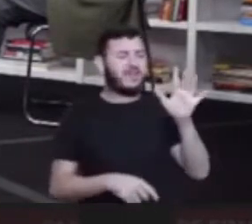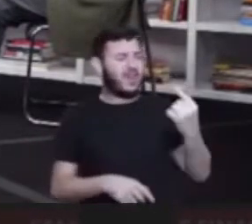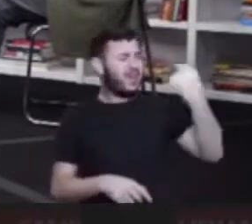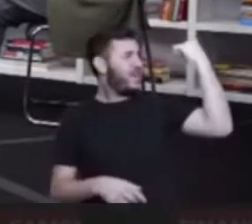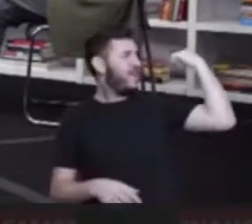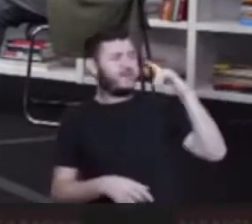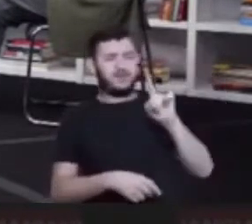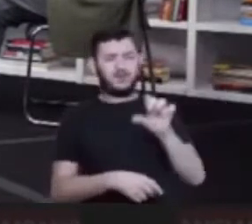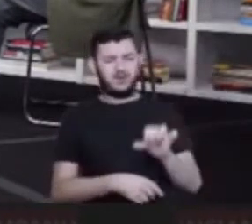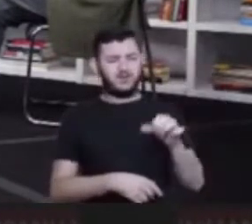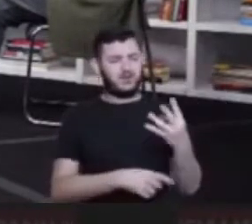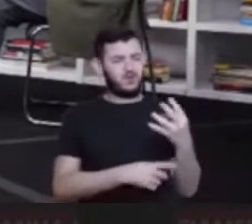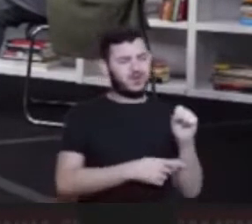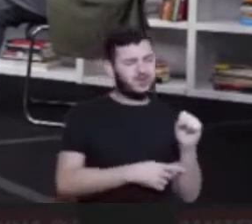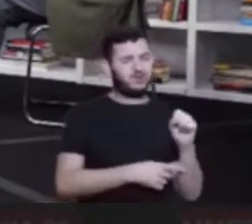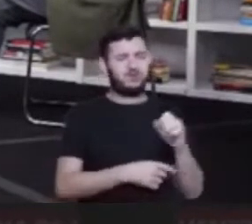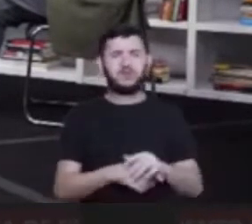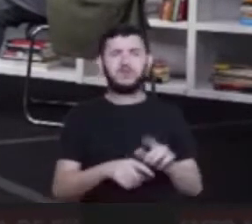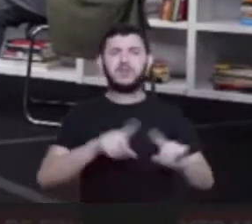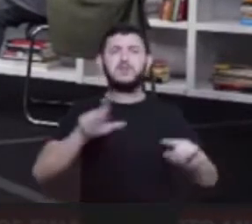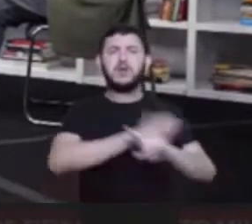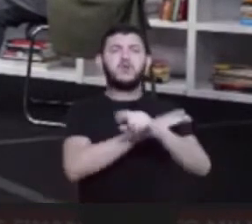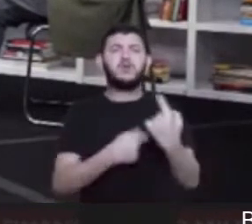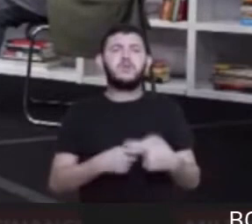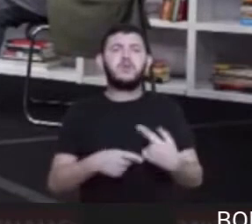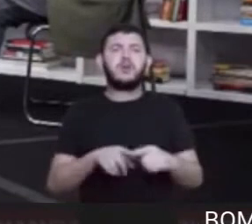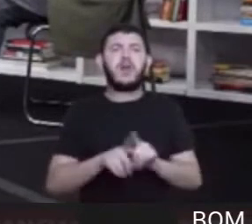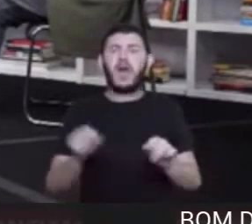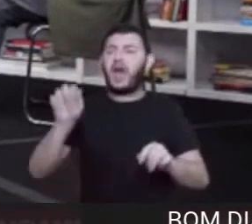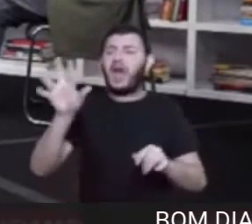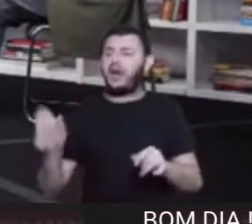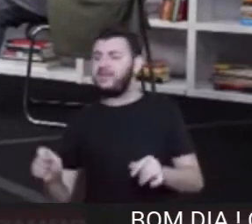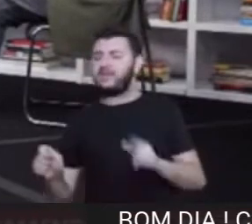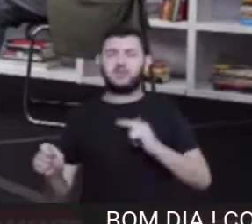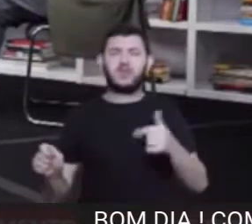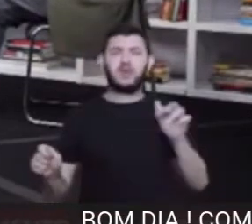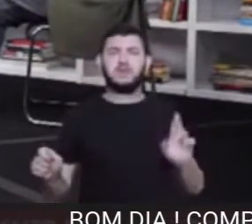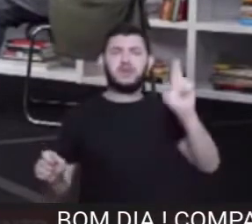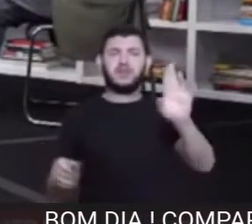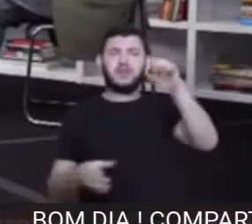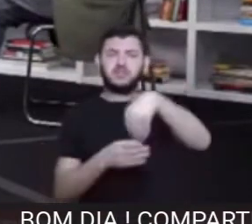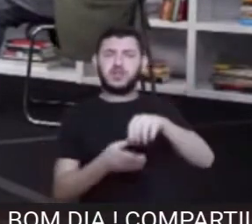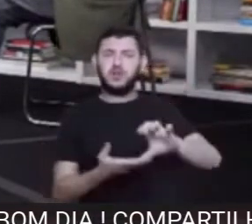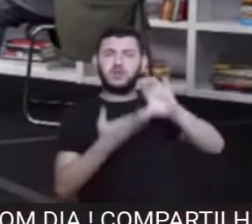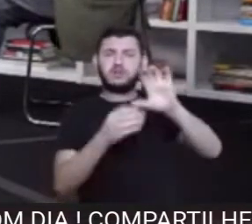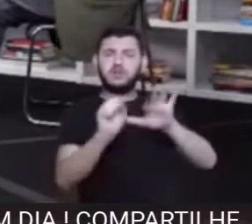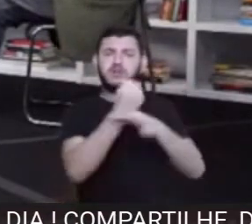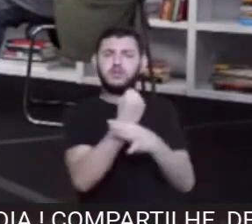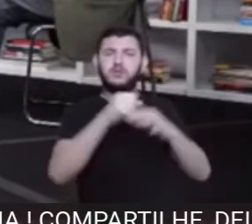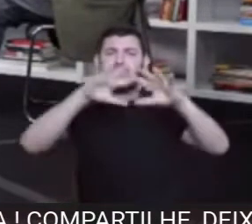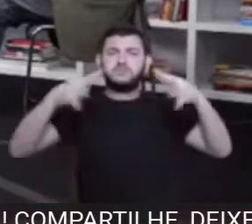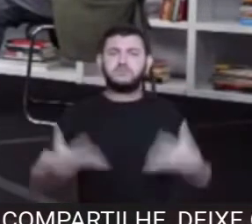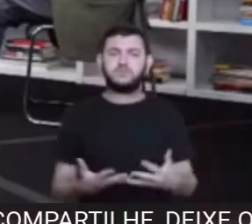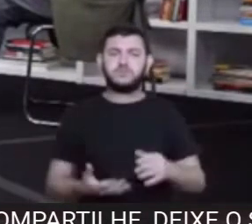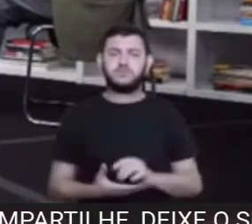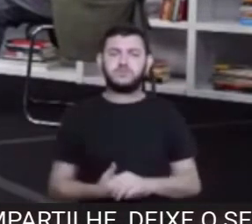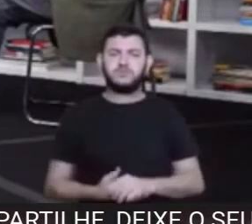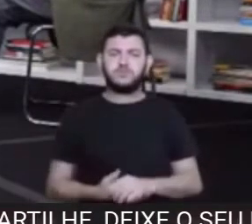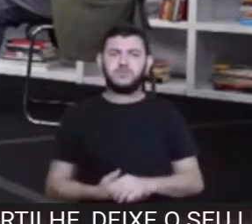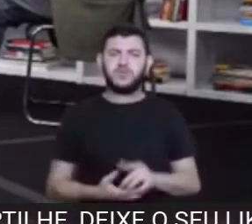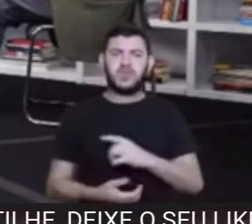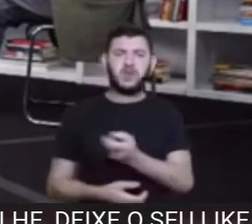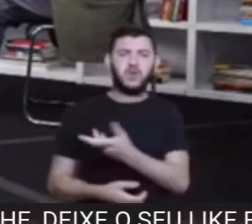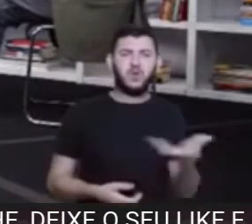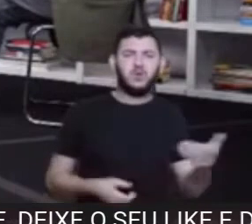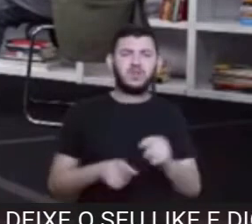tem representado no Conselho de Segurança Nacional? Tem vários países com mais de 80 milhões de habitantes. Por que